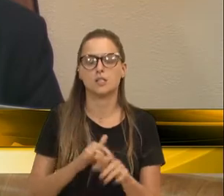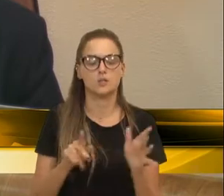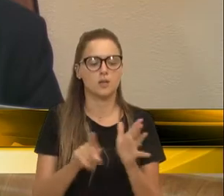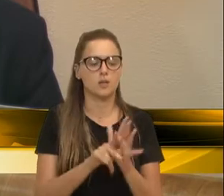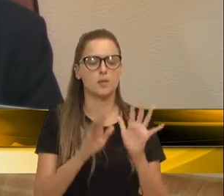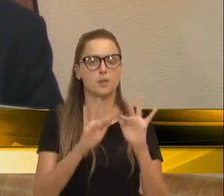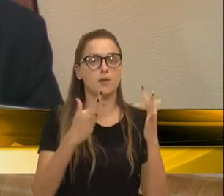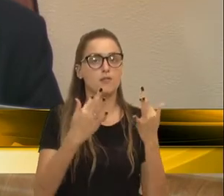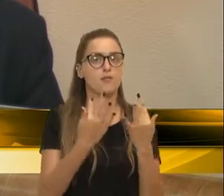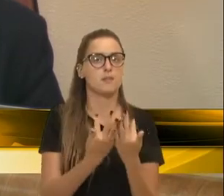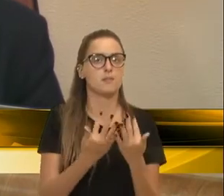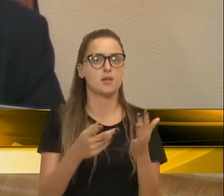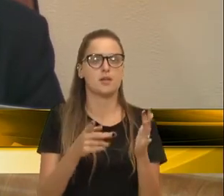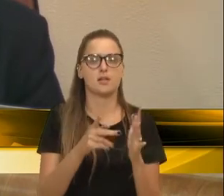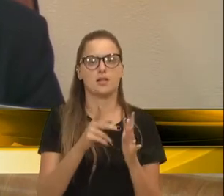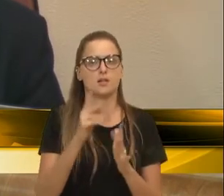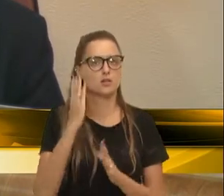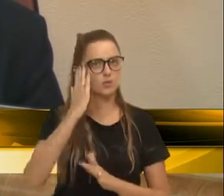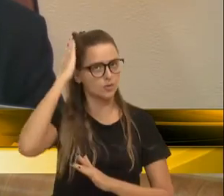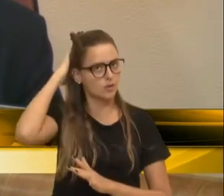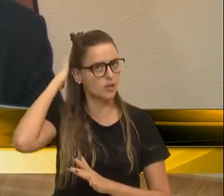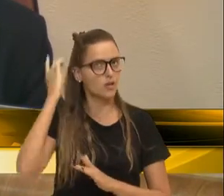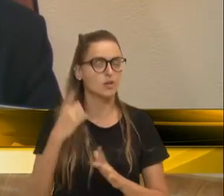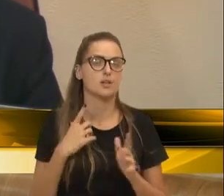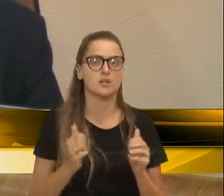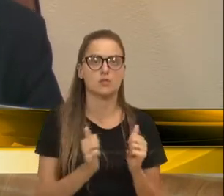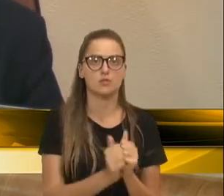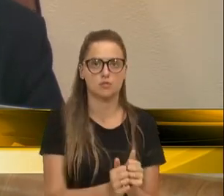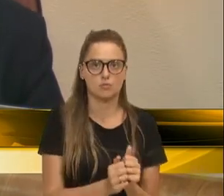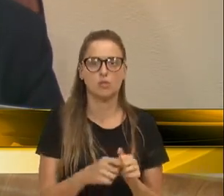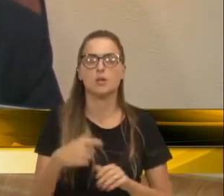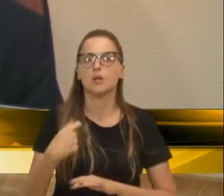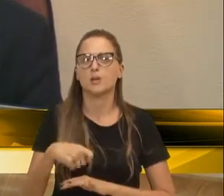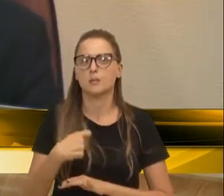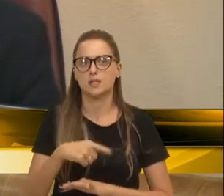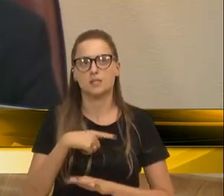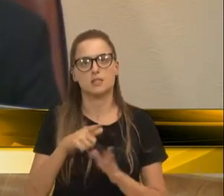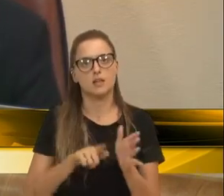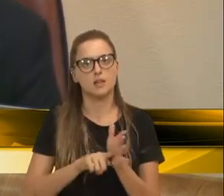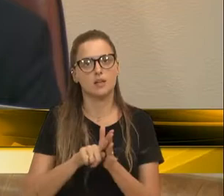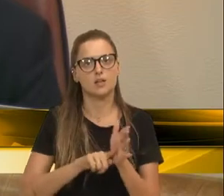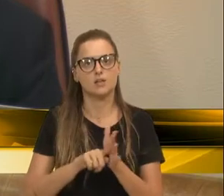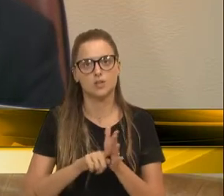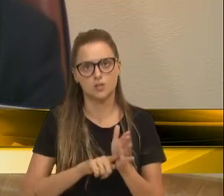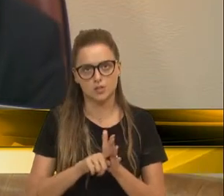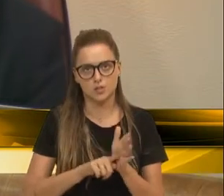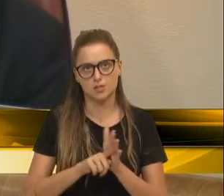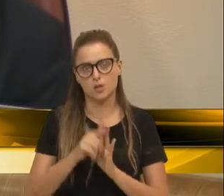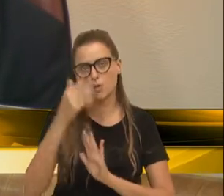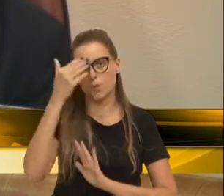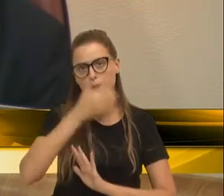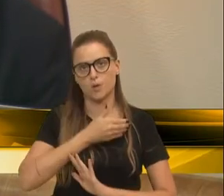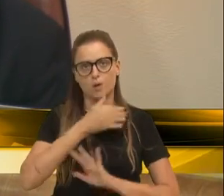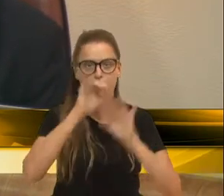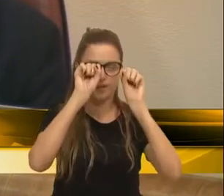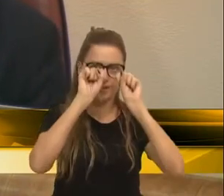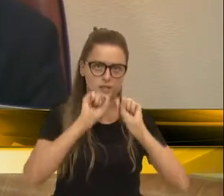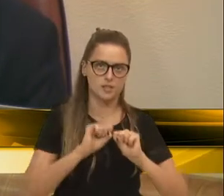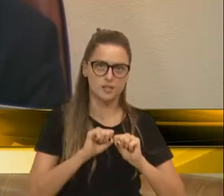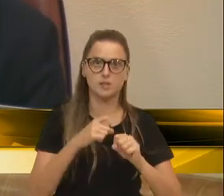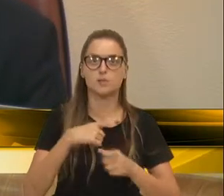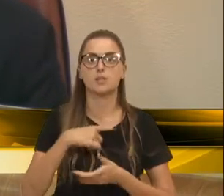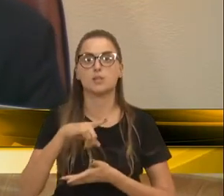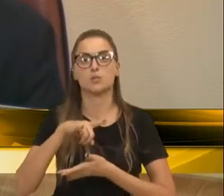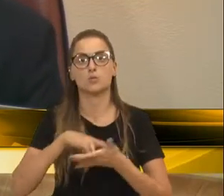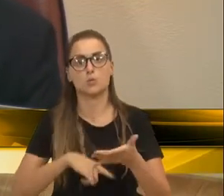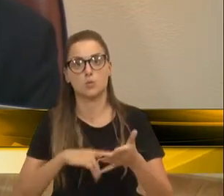do denunciado, e que, portanto, exigem ulterior investigação e produção de prova testemunhal e